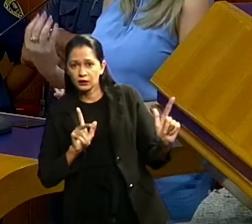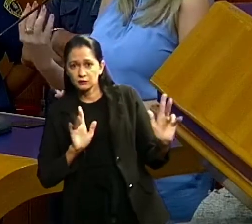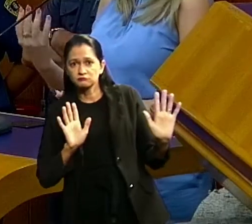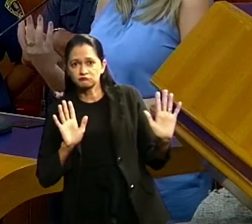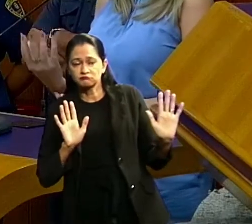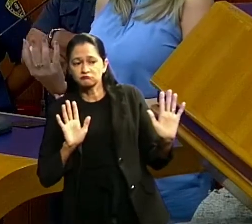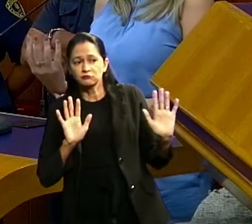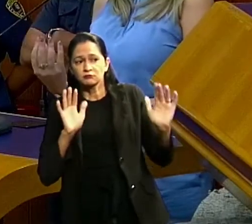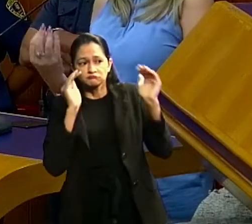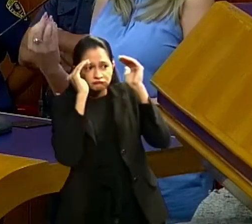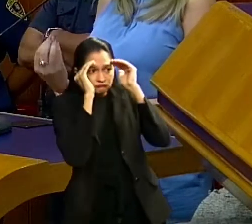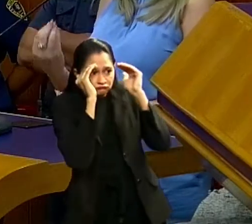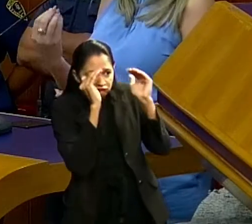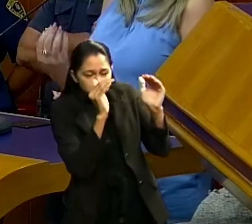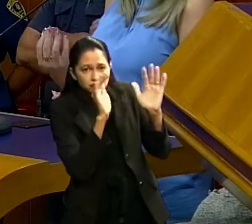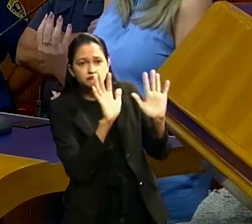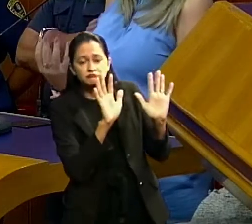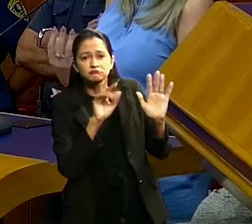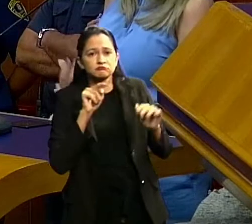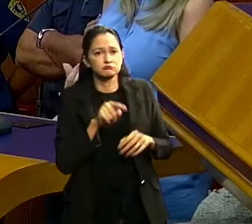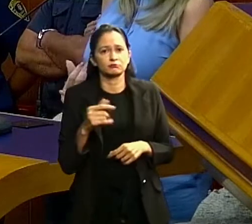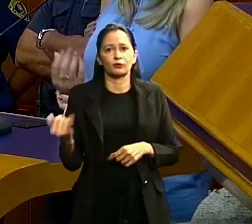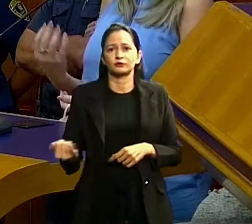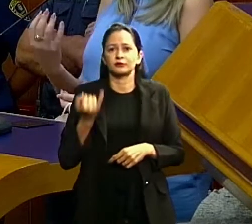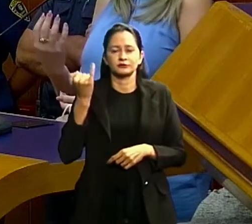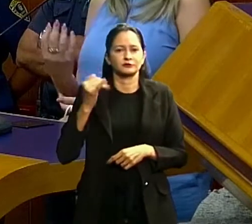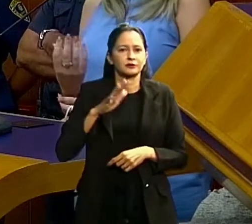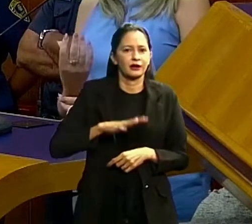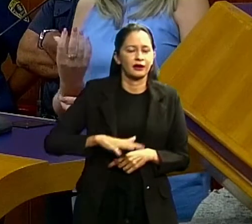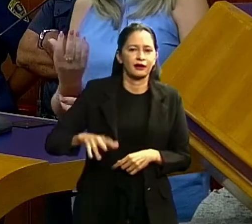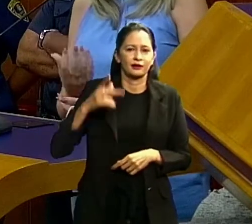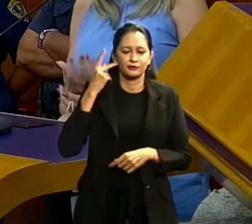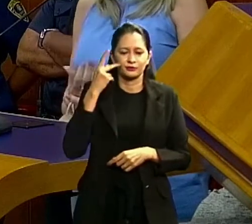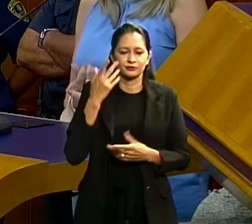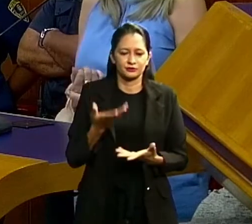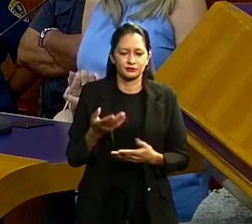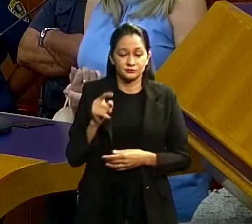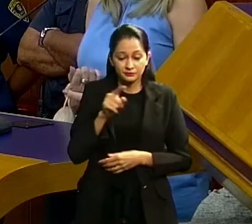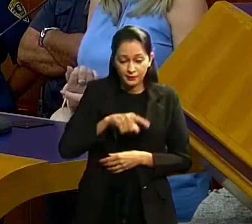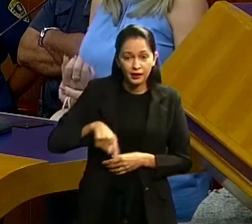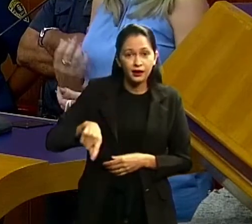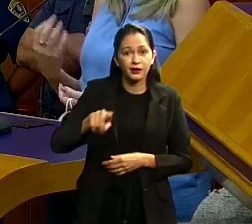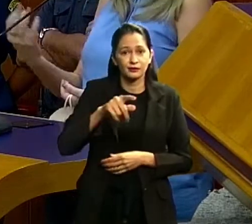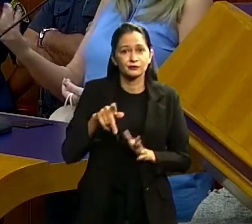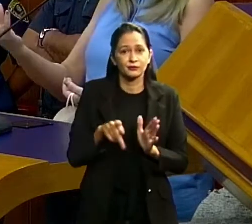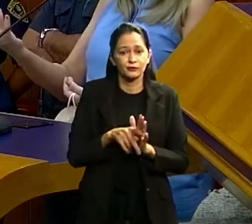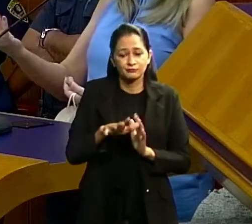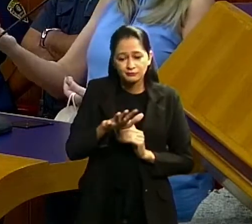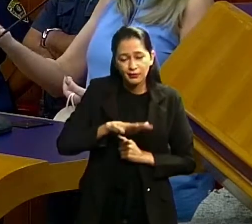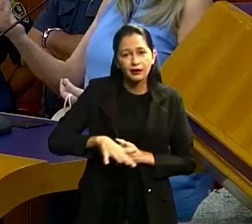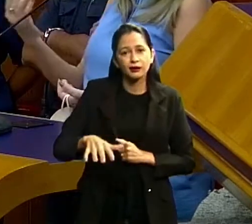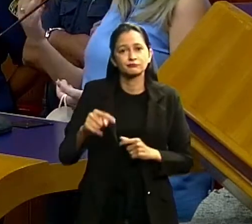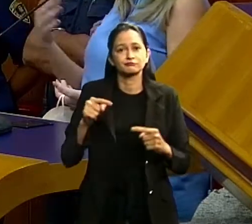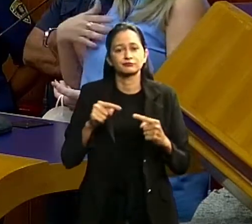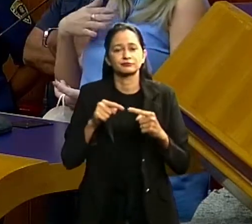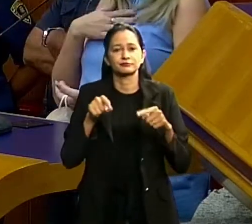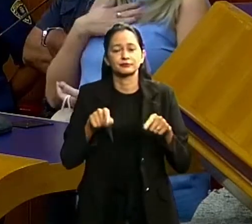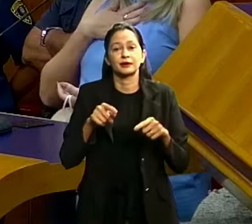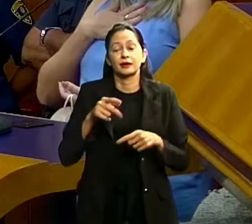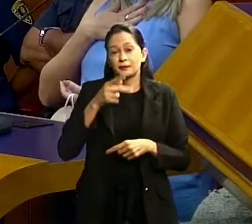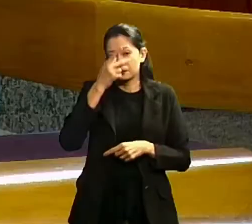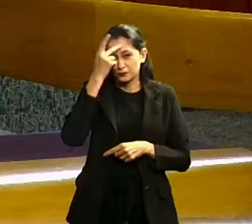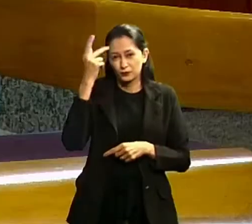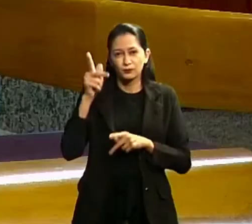suas ideias, mas a respeita, e isso é salutar na política, esse espaço é para isso. As pessoas, quando depositam em